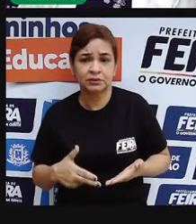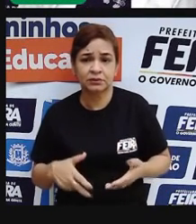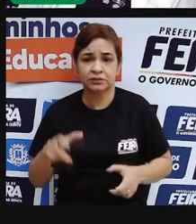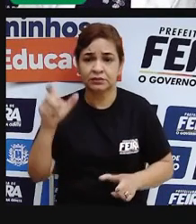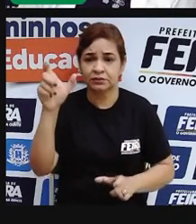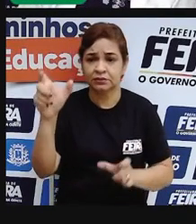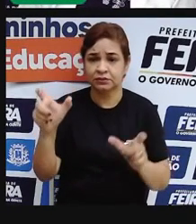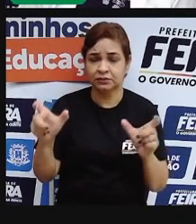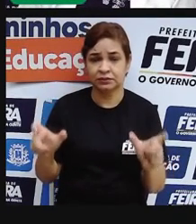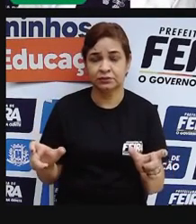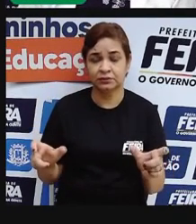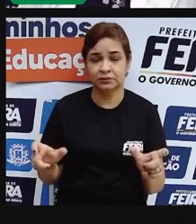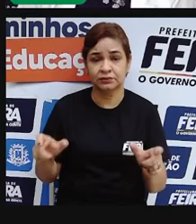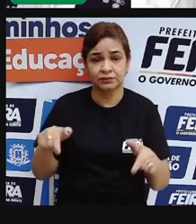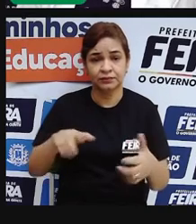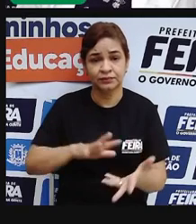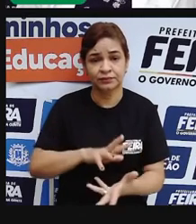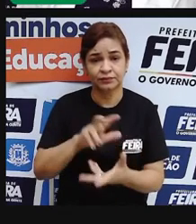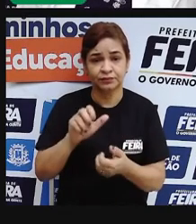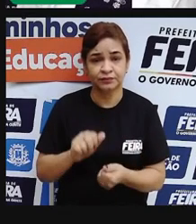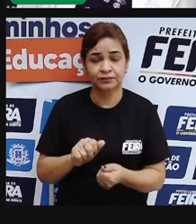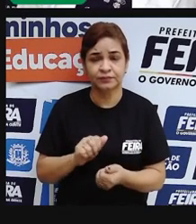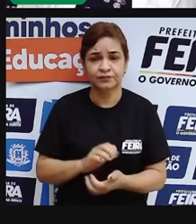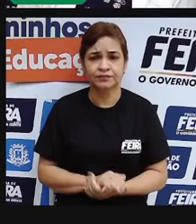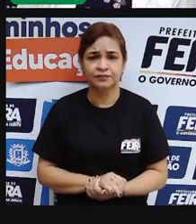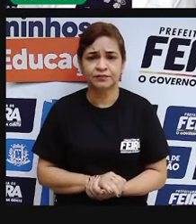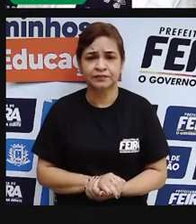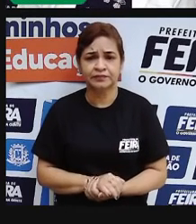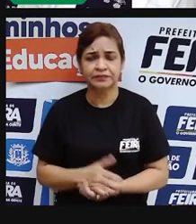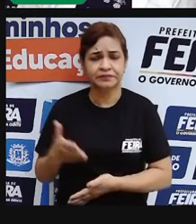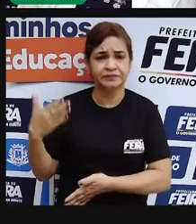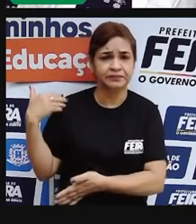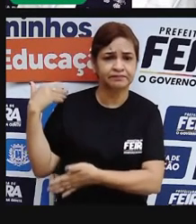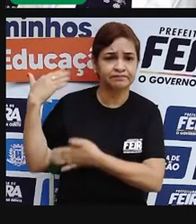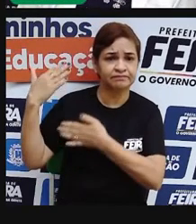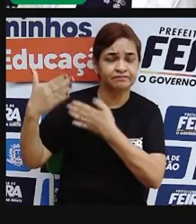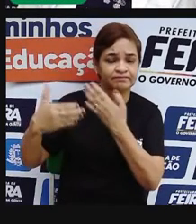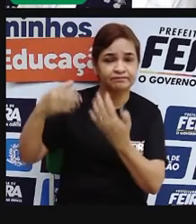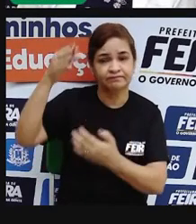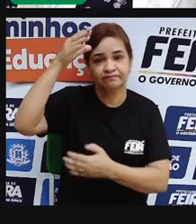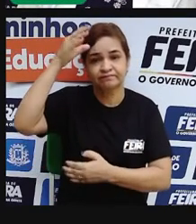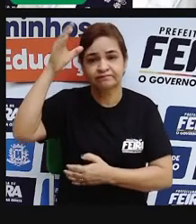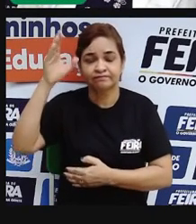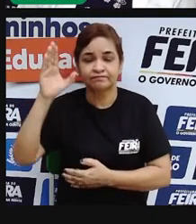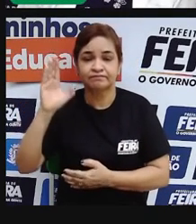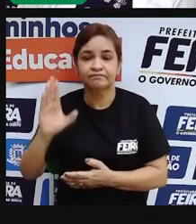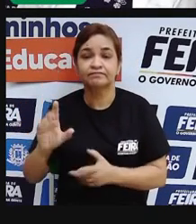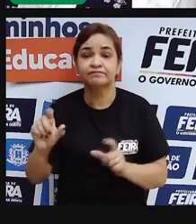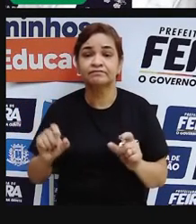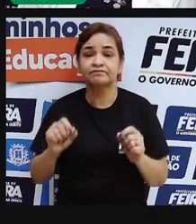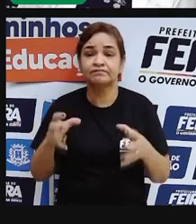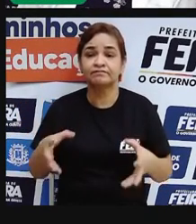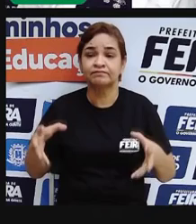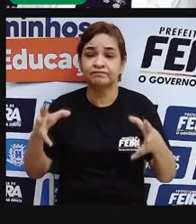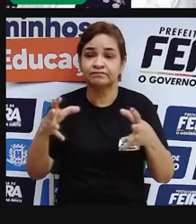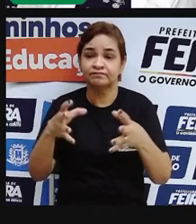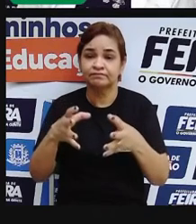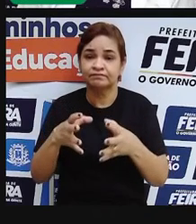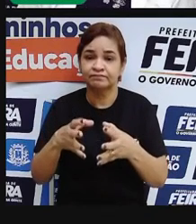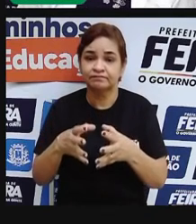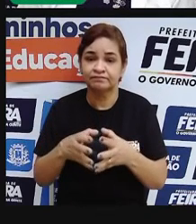e estar no mundo é a nossa herança cultural e identitária é composta por